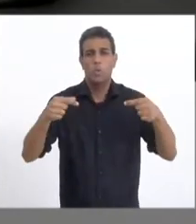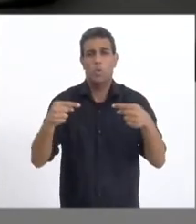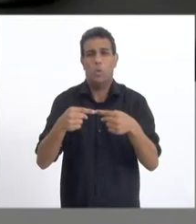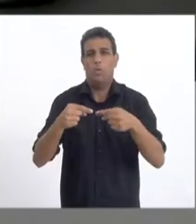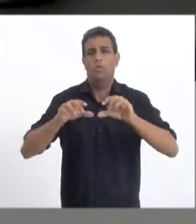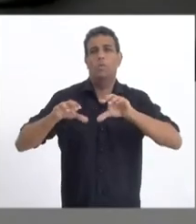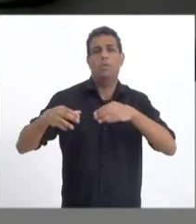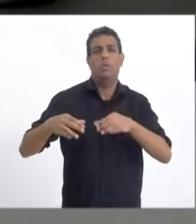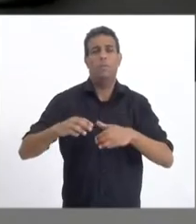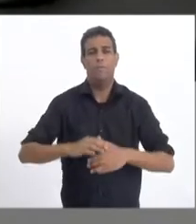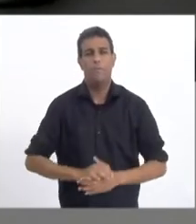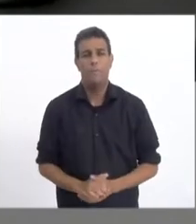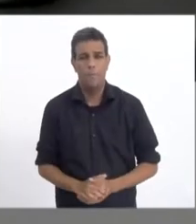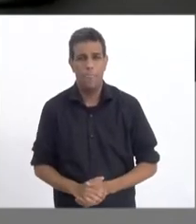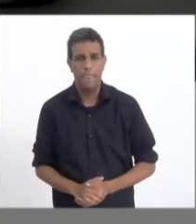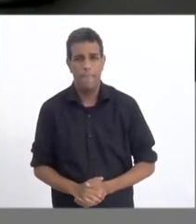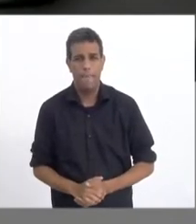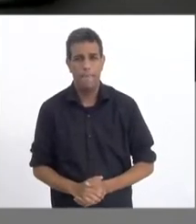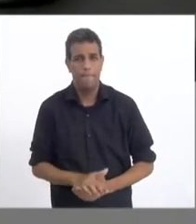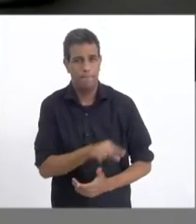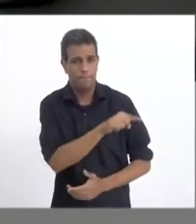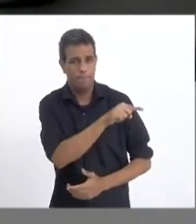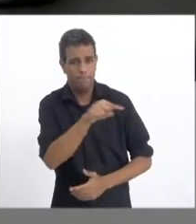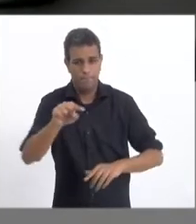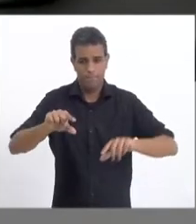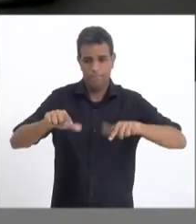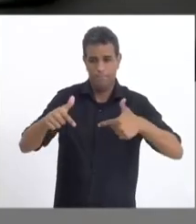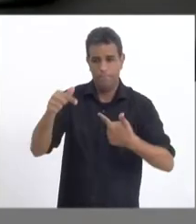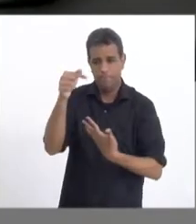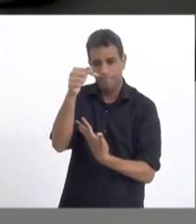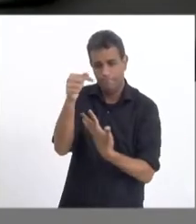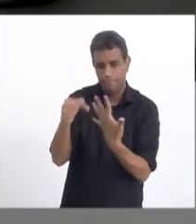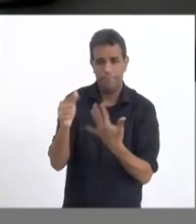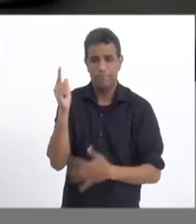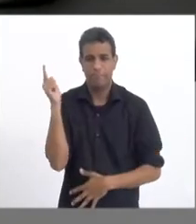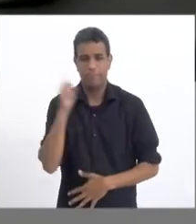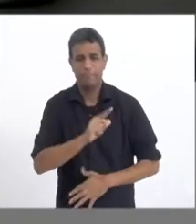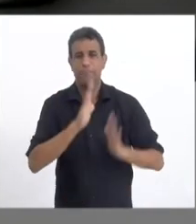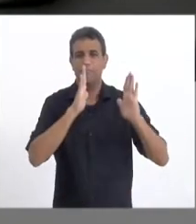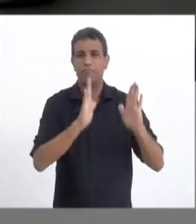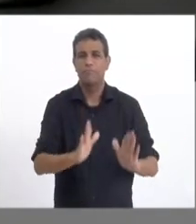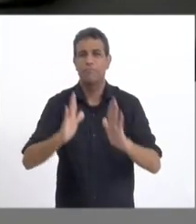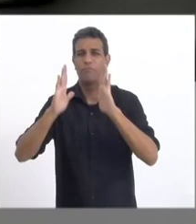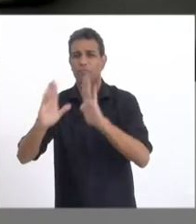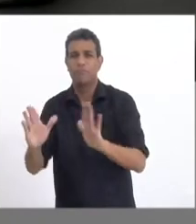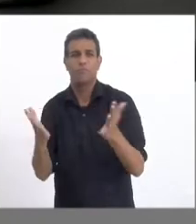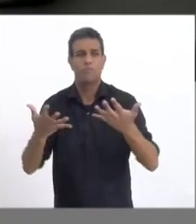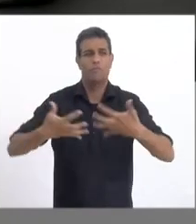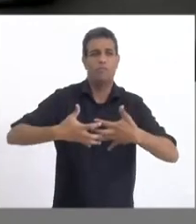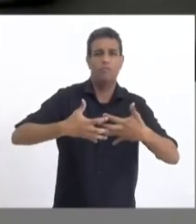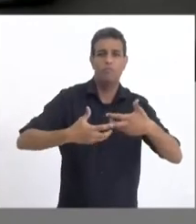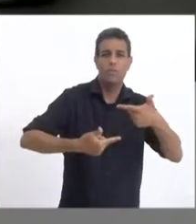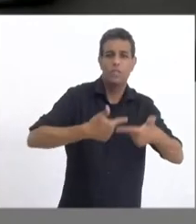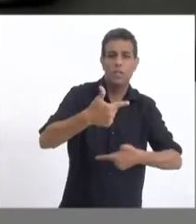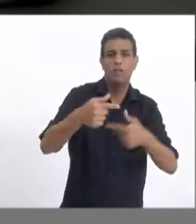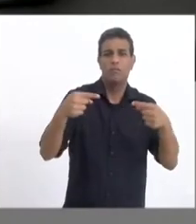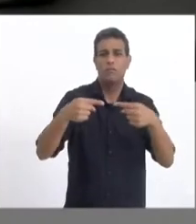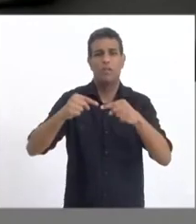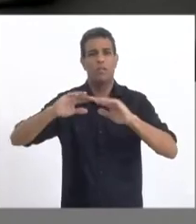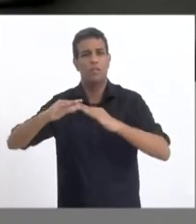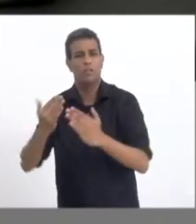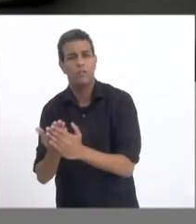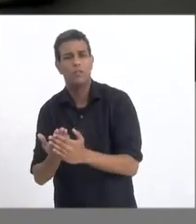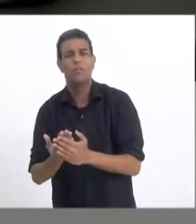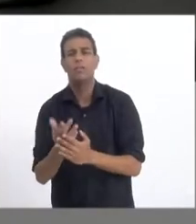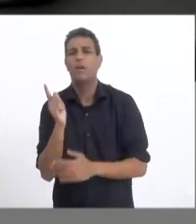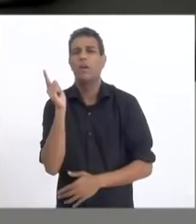conjunta essa questão, algumas iniciativas que partiam dessas unidades da ponta, como iniciativas da escola,